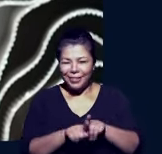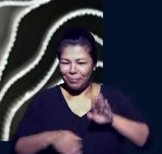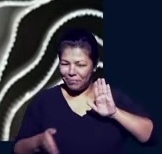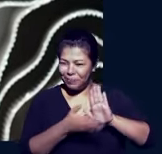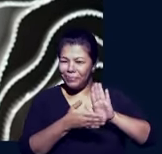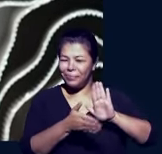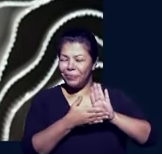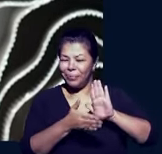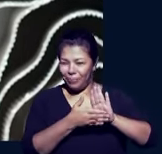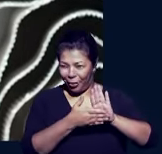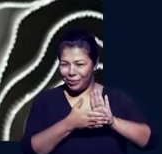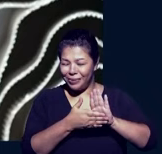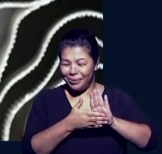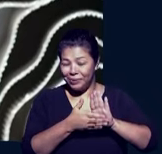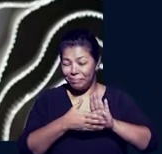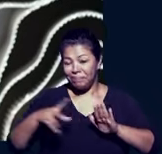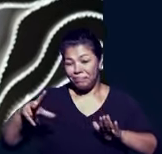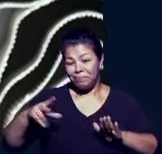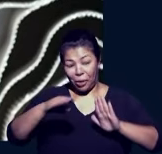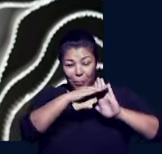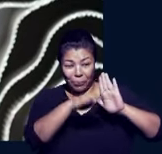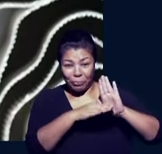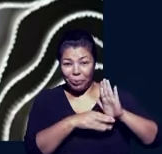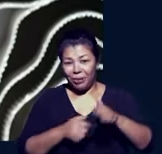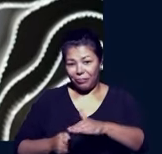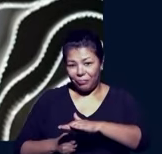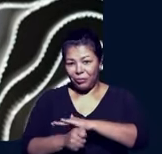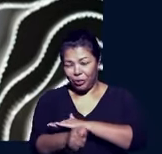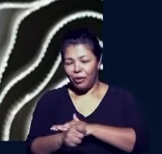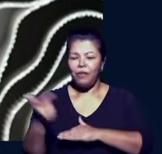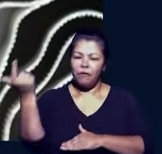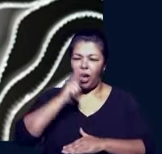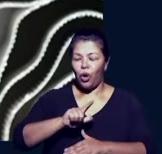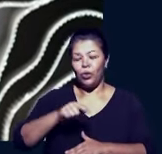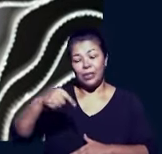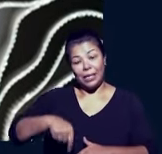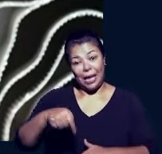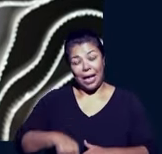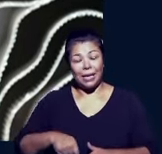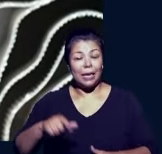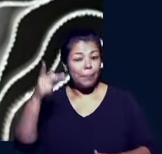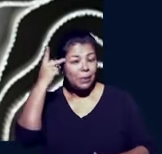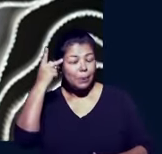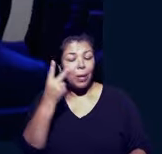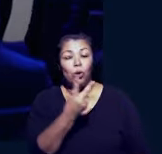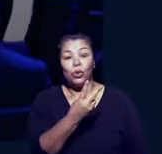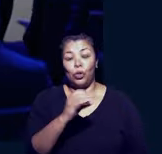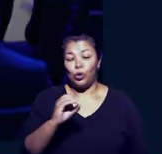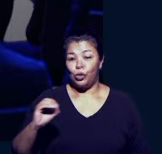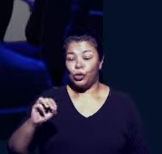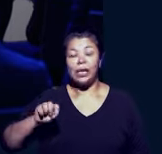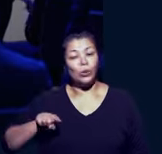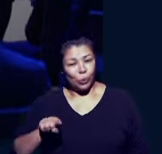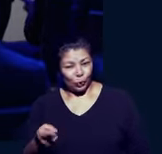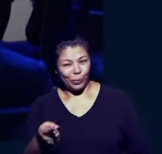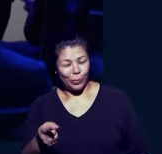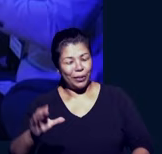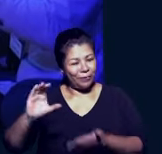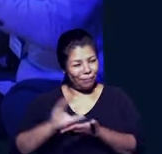tocar um programa de investimento que vai trazer pro estado de São Paulo 200 B de investimento nos próximos anos Obrigado governador